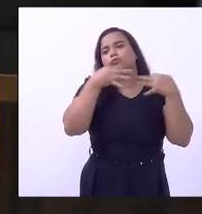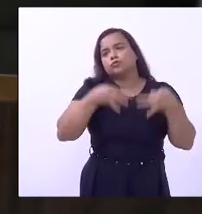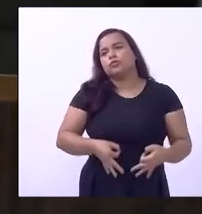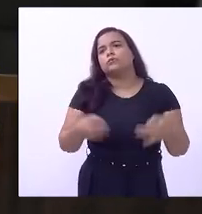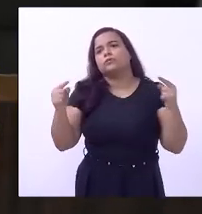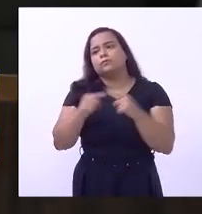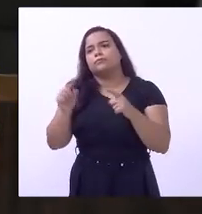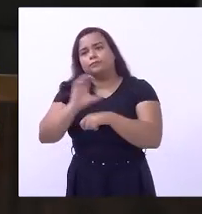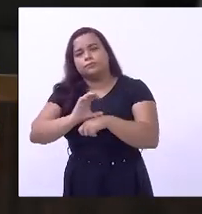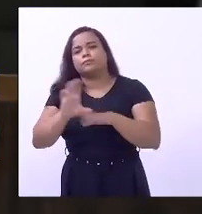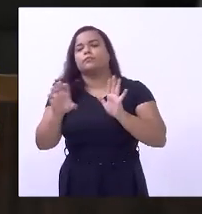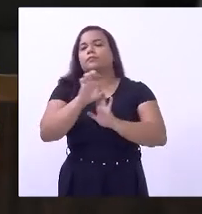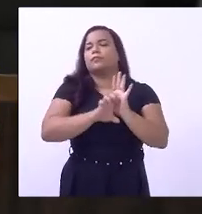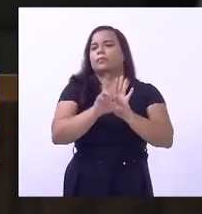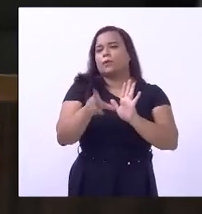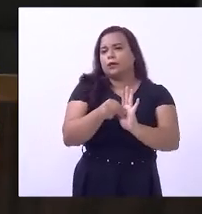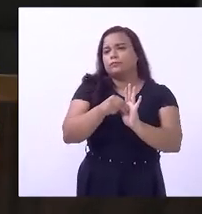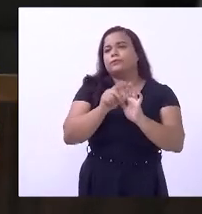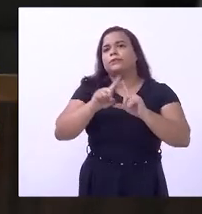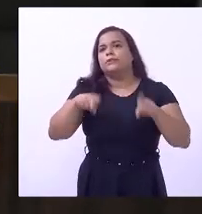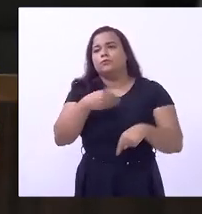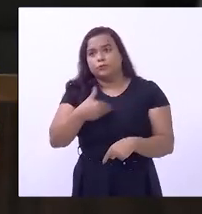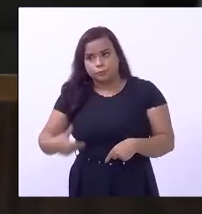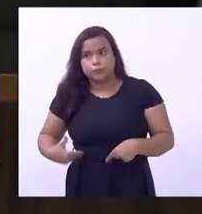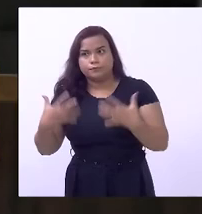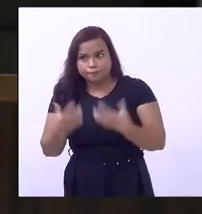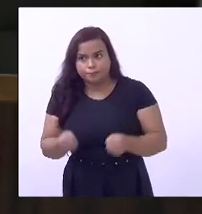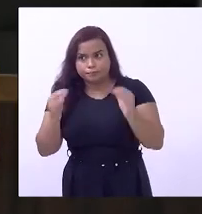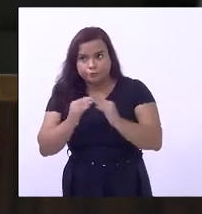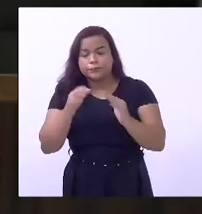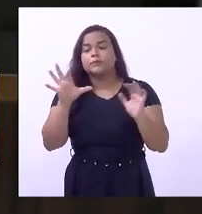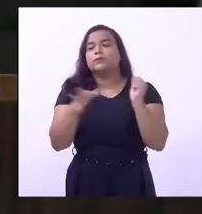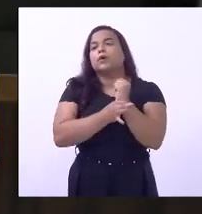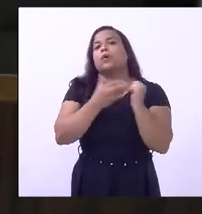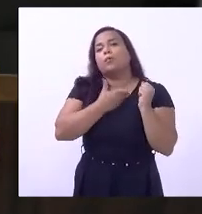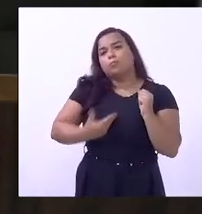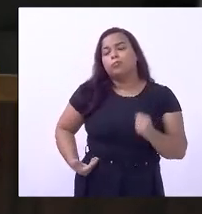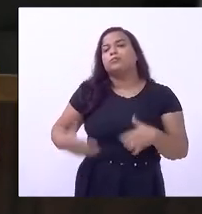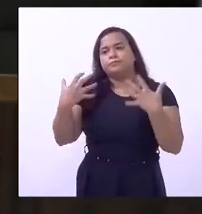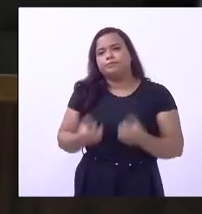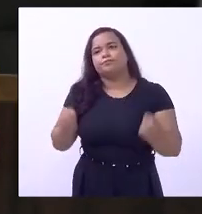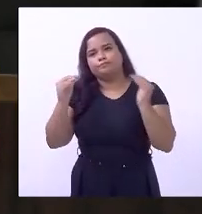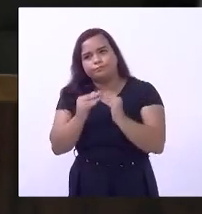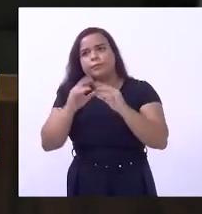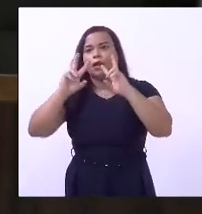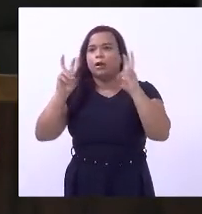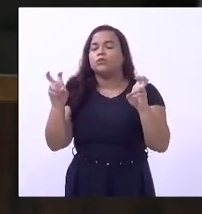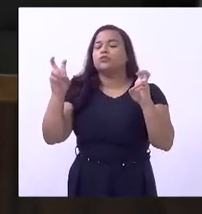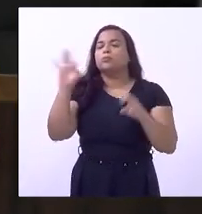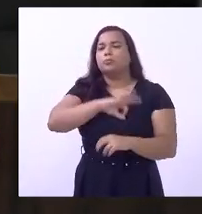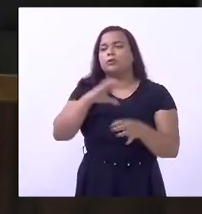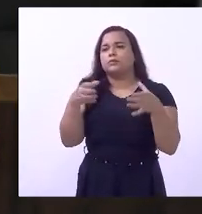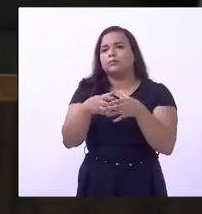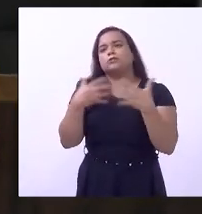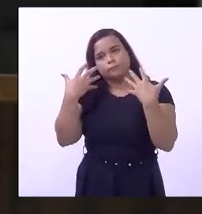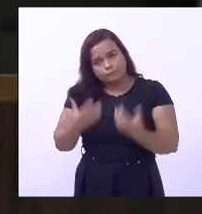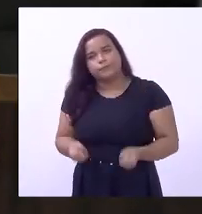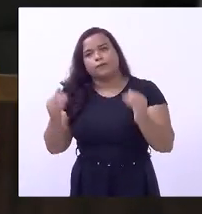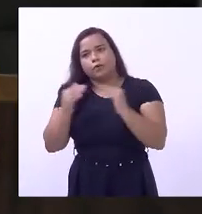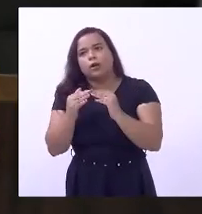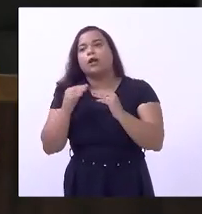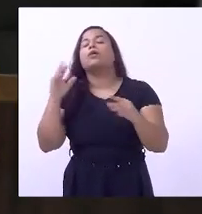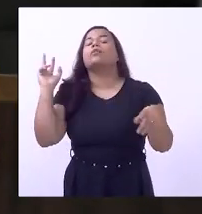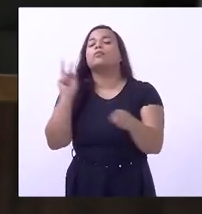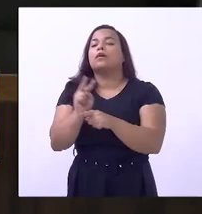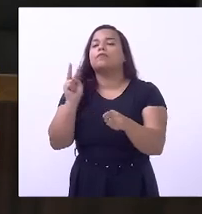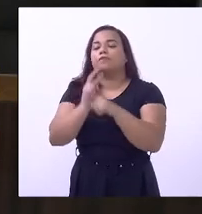com emendas de servidores públicos favoráveis, segurança pública e assuntos de polícia favorável, de defesa dos direitos